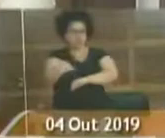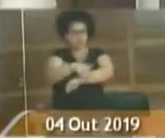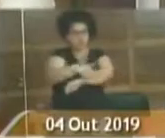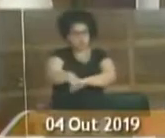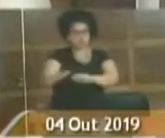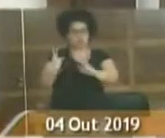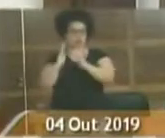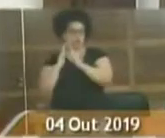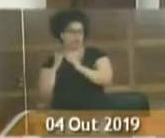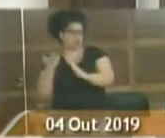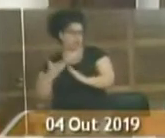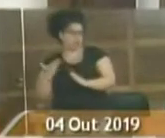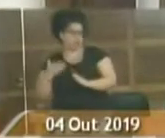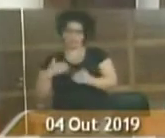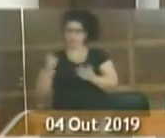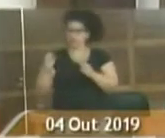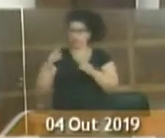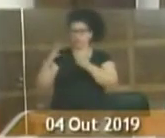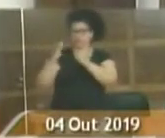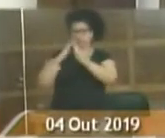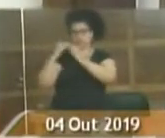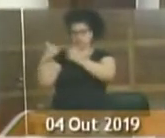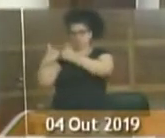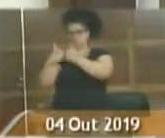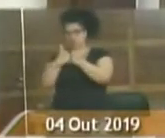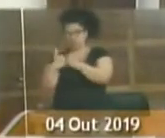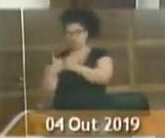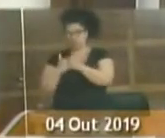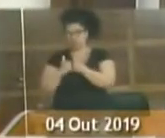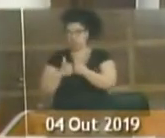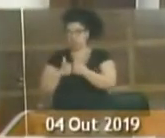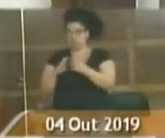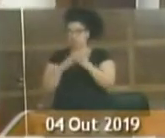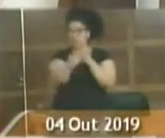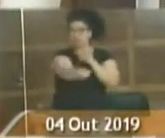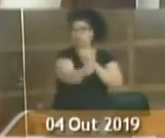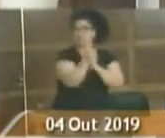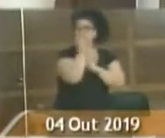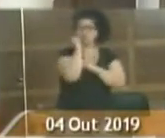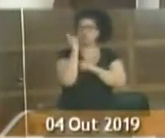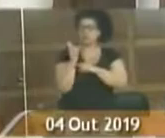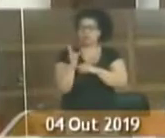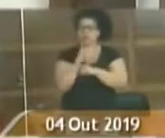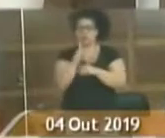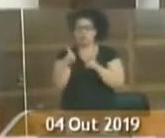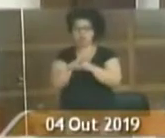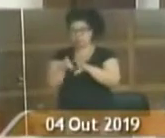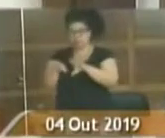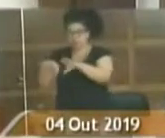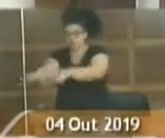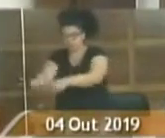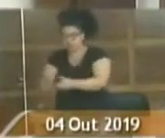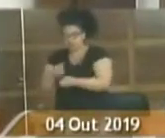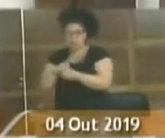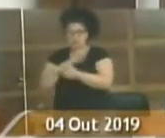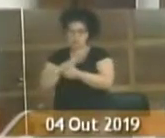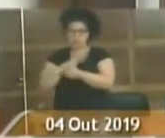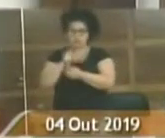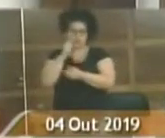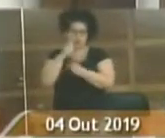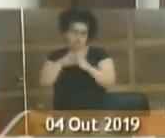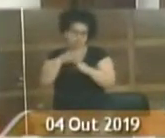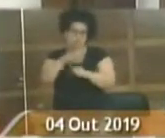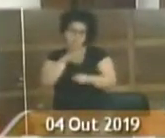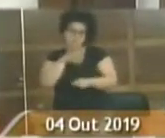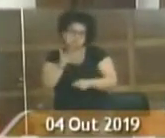casa do amiguinho, na casa do vizinho, não vai correr do gato. E também não vai lá em cima do gato, porque esse gato não te conhece,